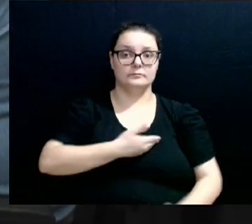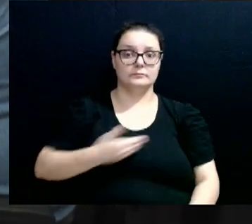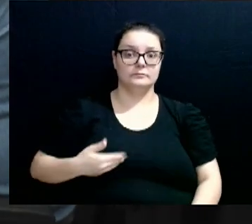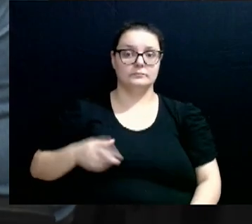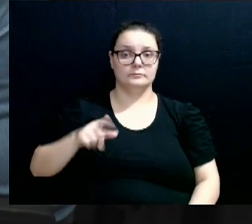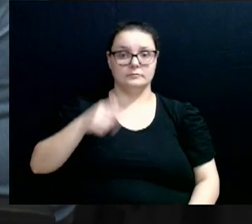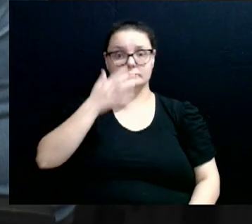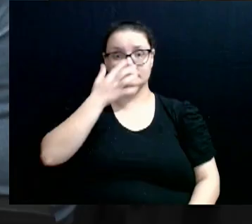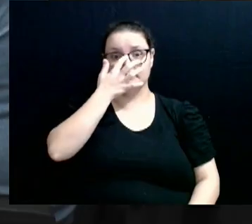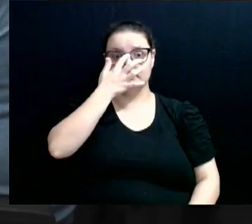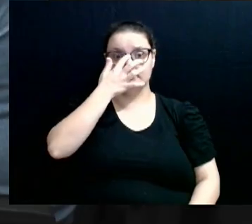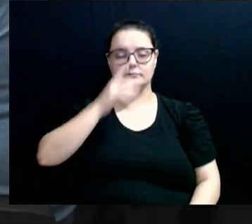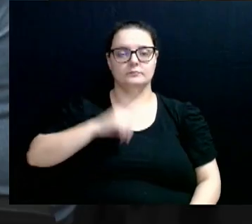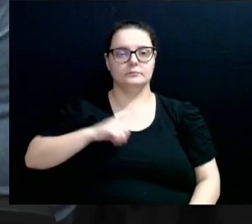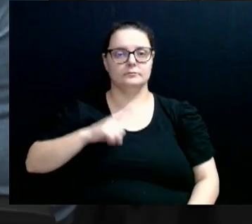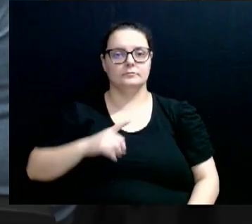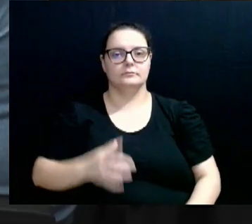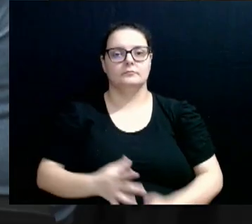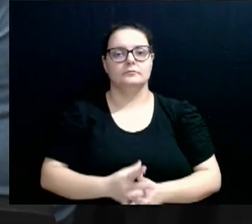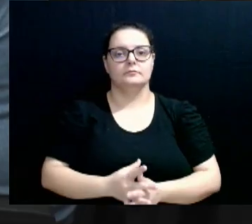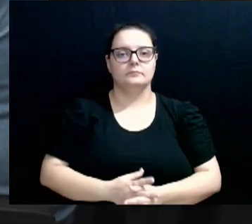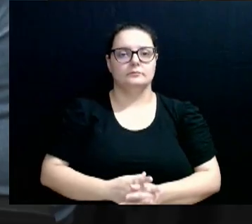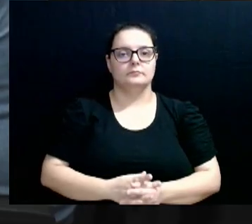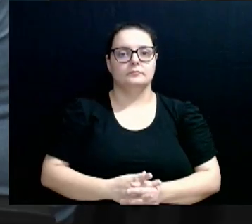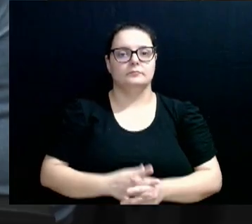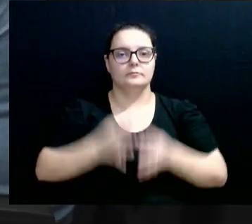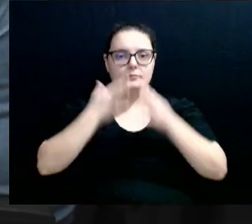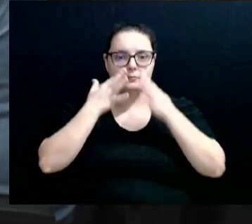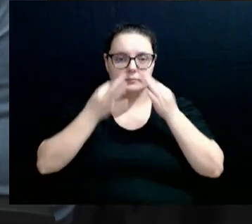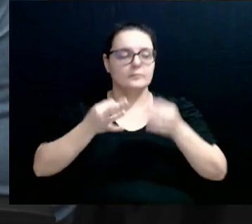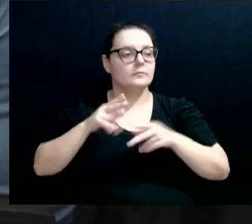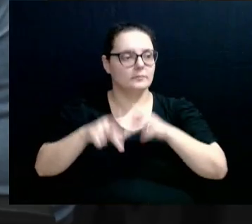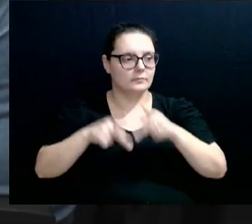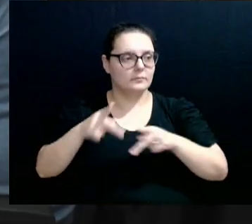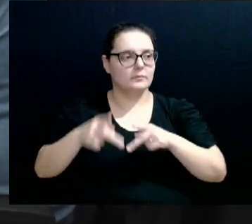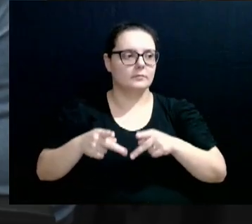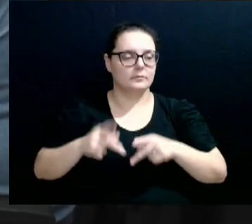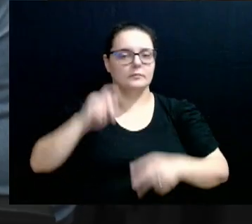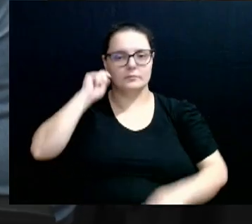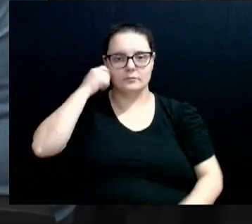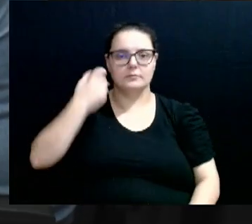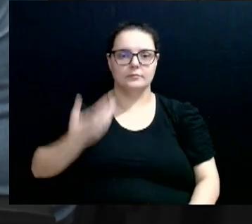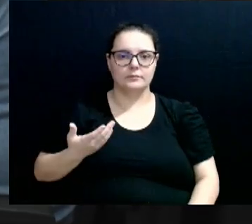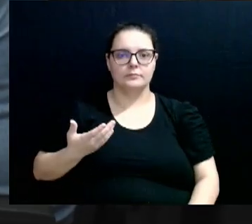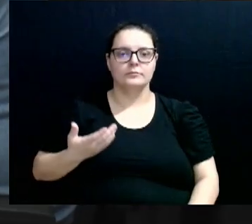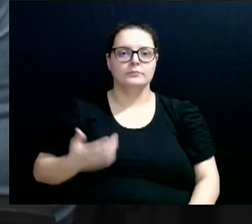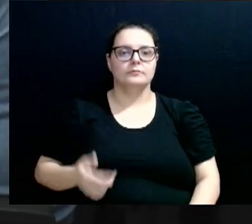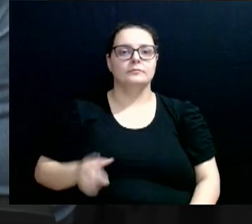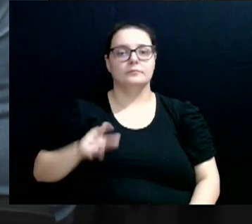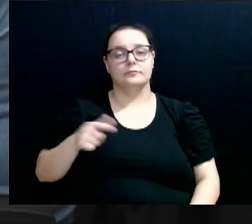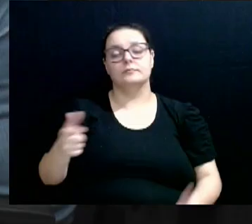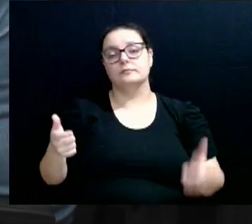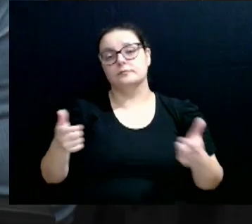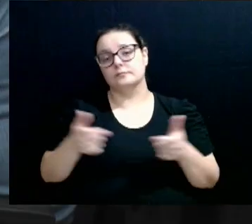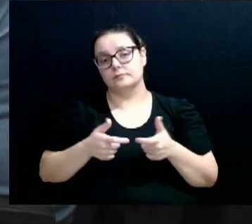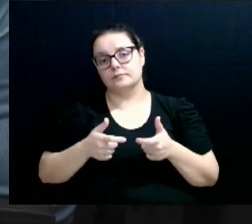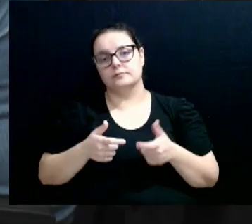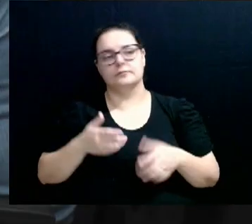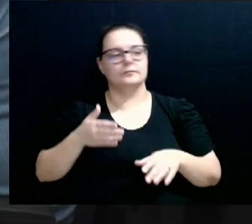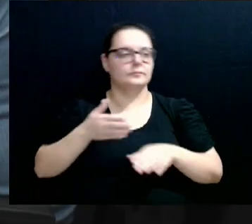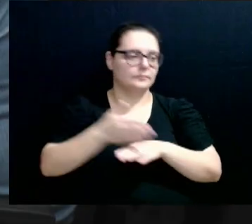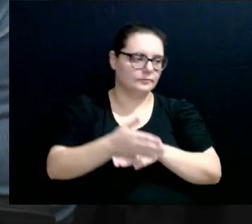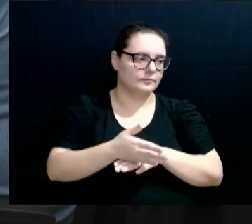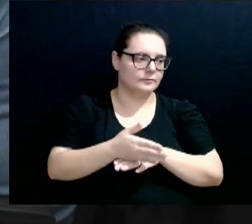né, uma atenção especial aqui para a população negra, que tem menos acessos, né? Então,